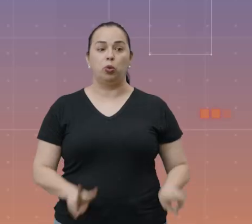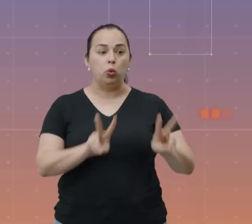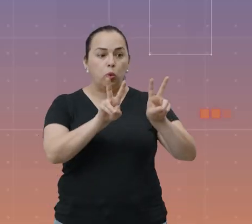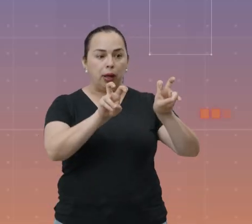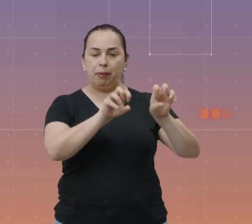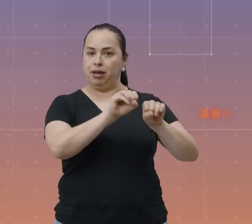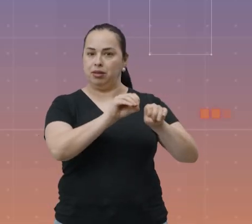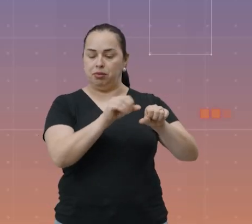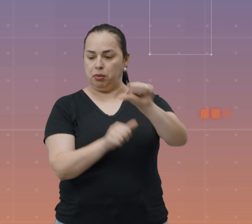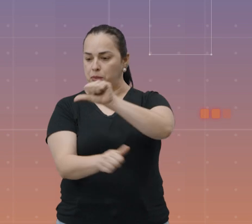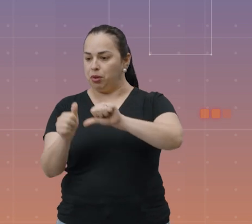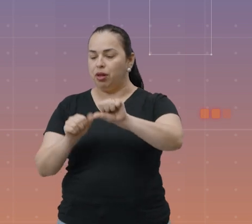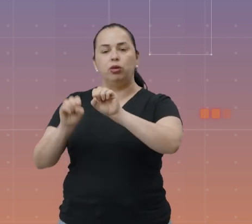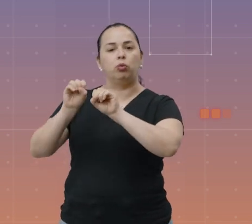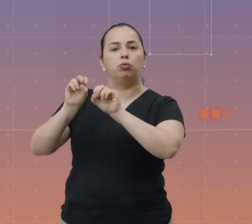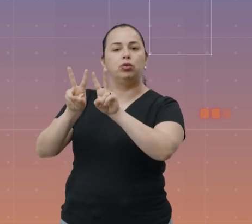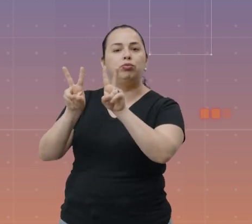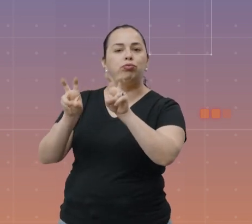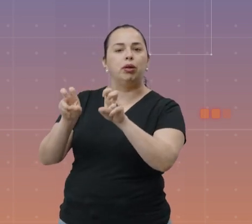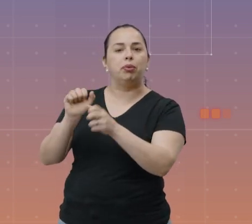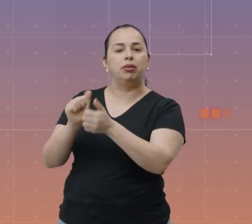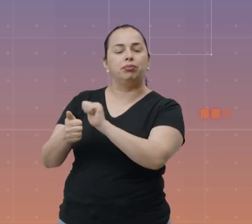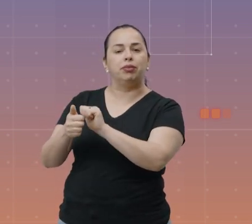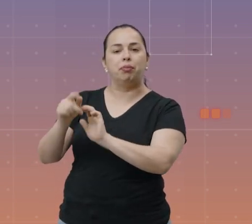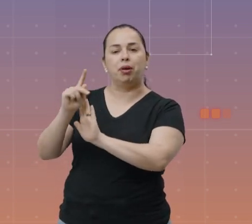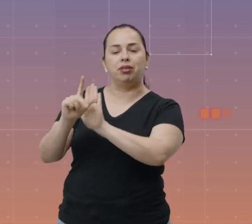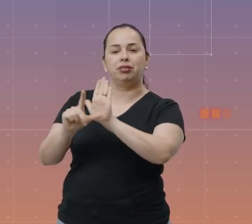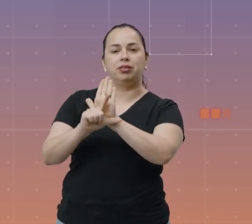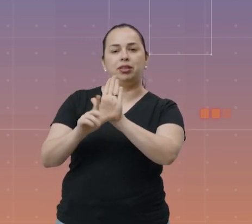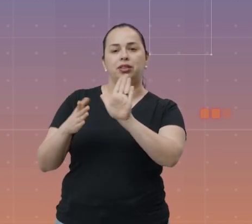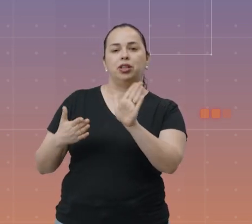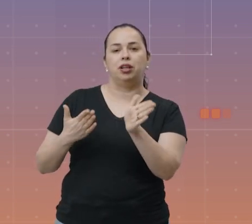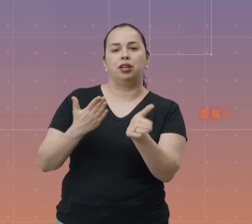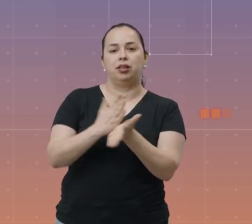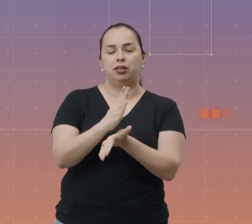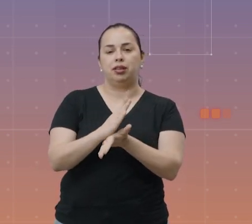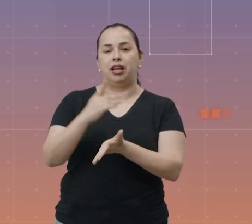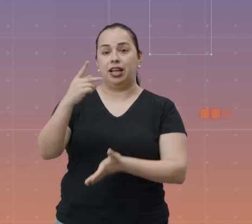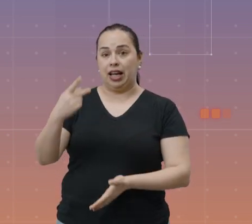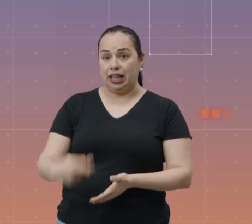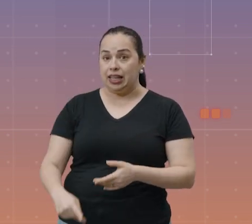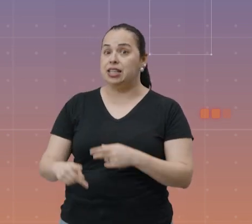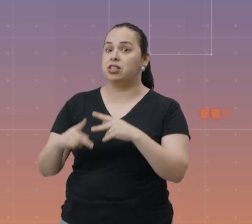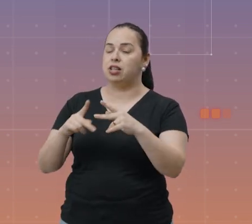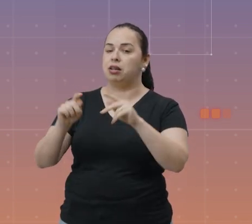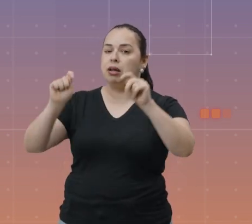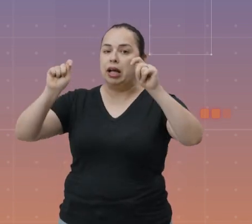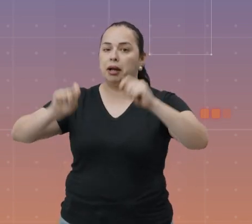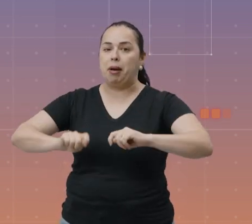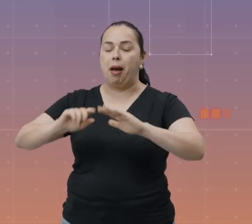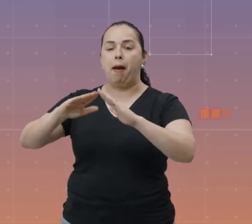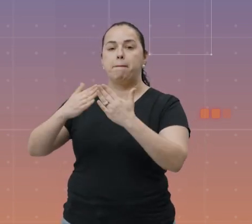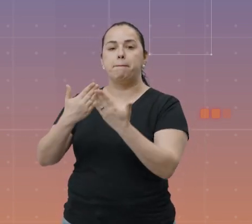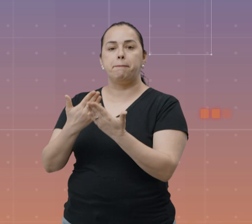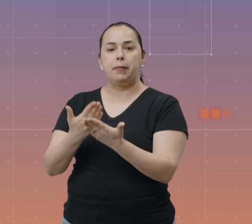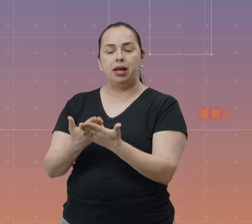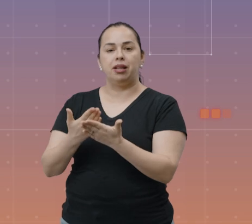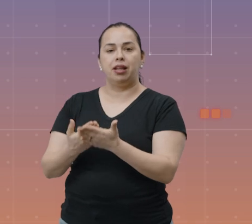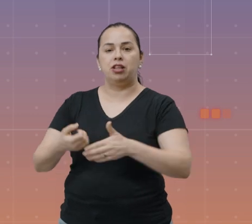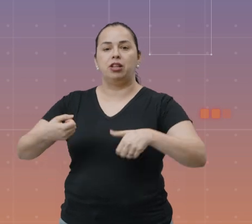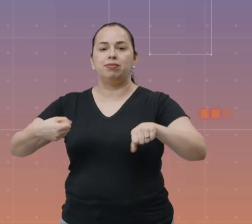fazer. Da educação, vamos para o esporte. Um projeto de lei aprovado permitiu criar na cidade uma escola